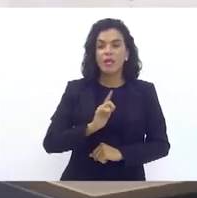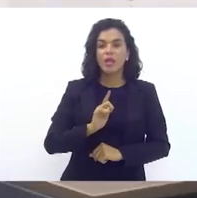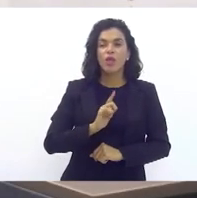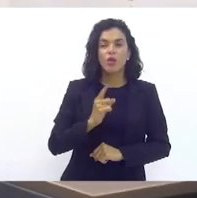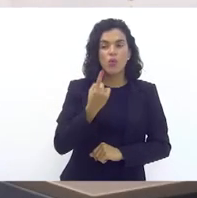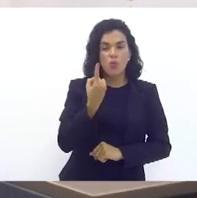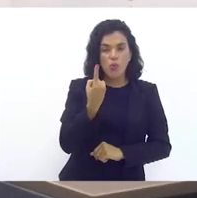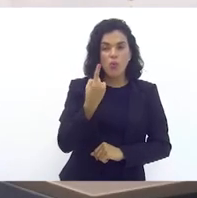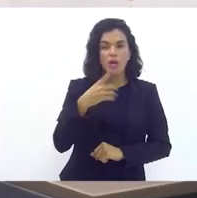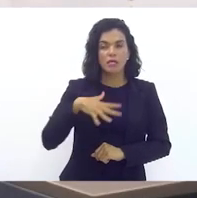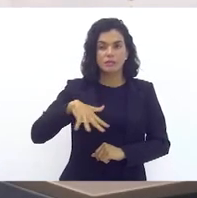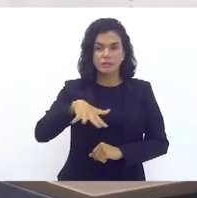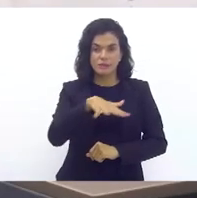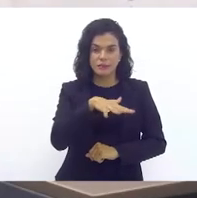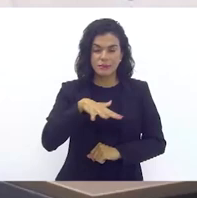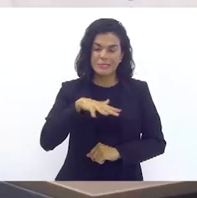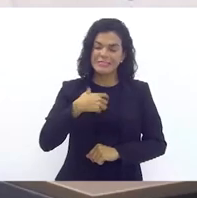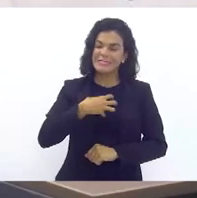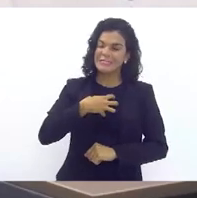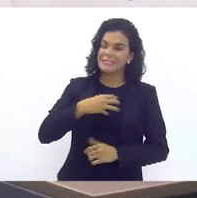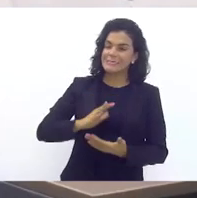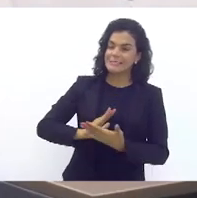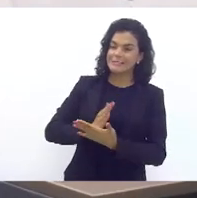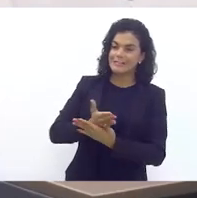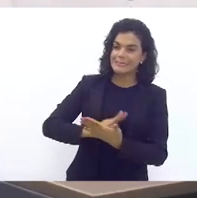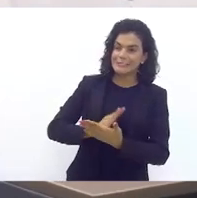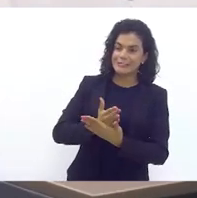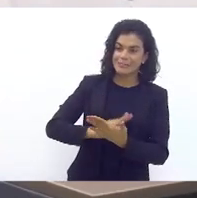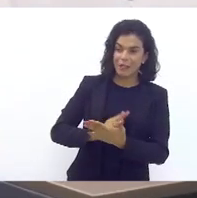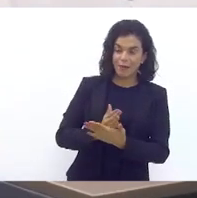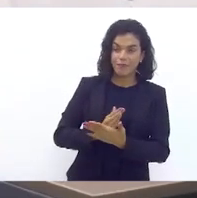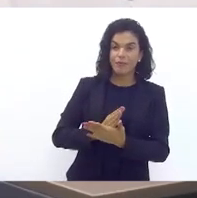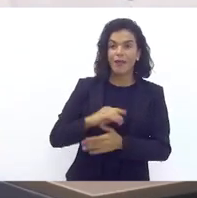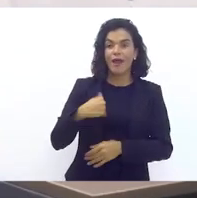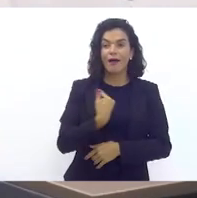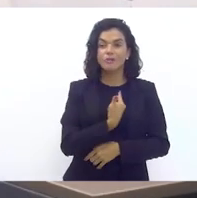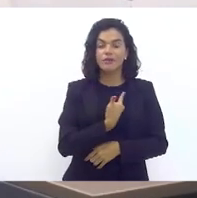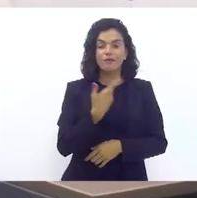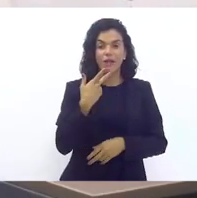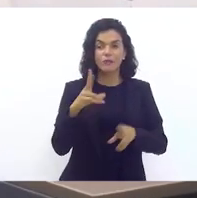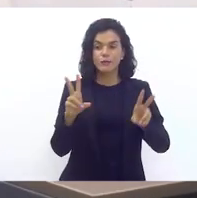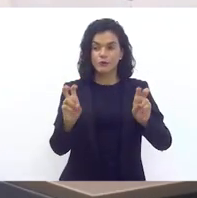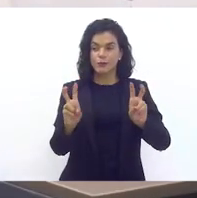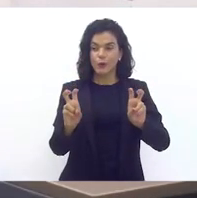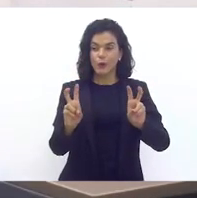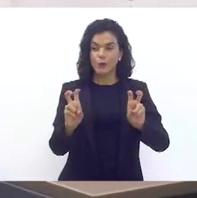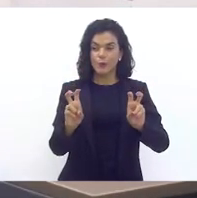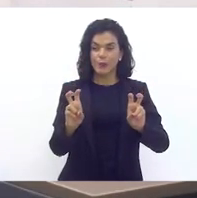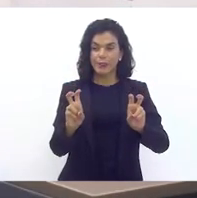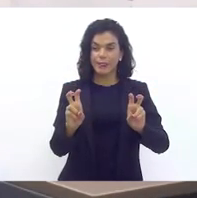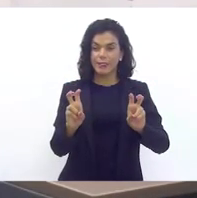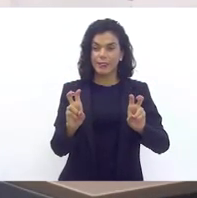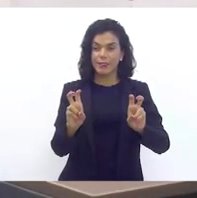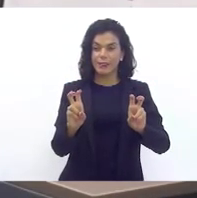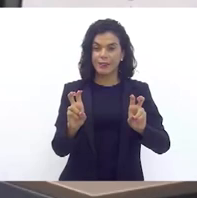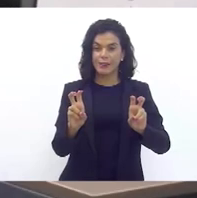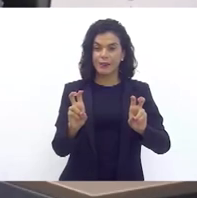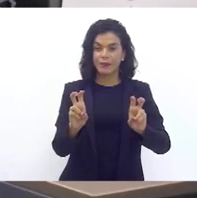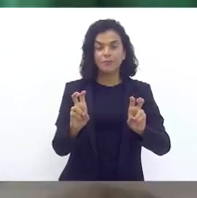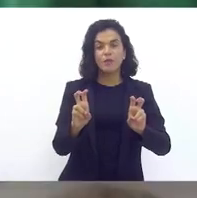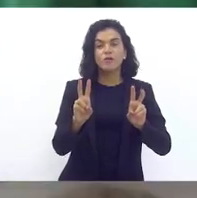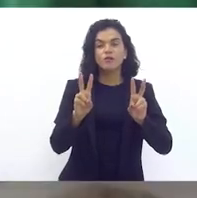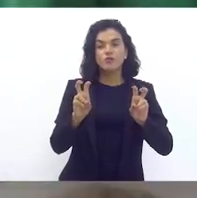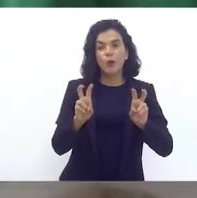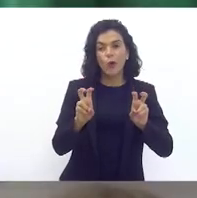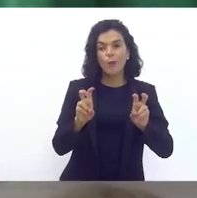Tem uma questão que me incomoda, que é assim, a gente se refere a segmentos do